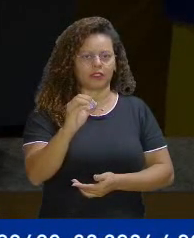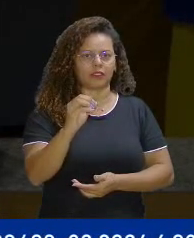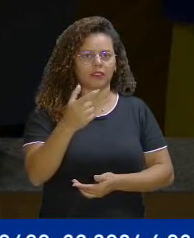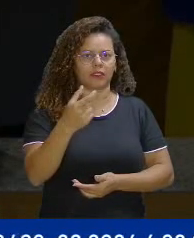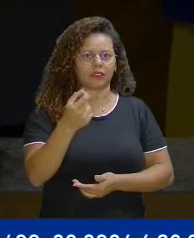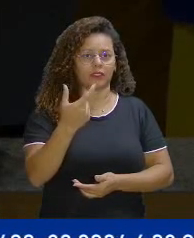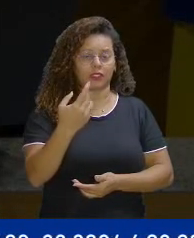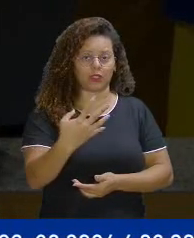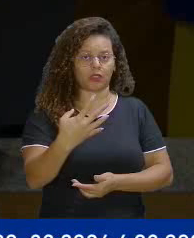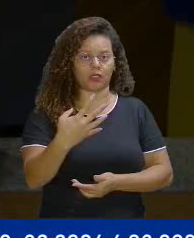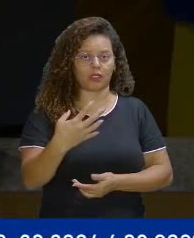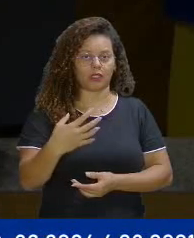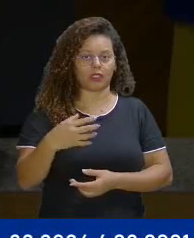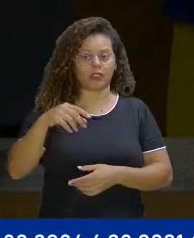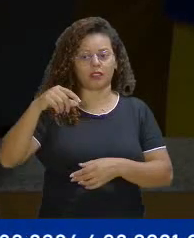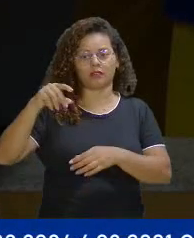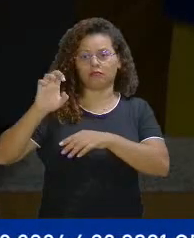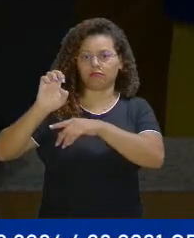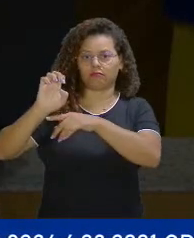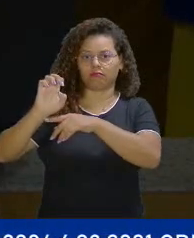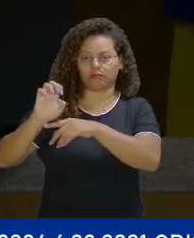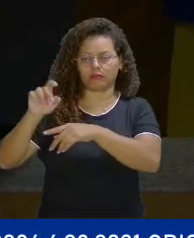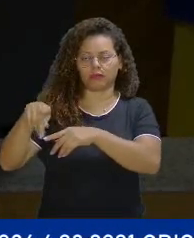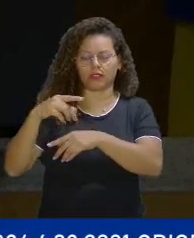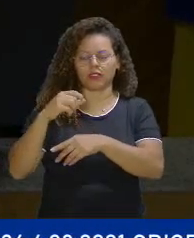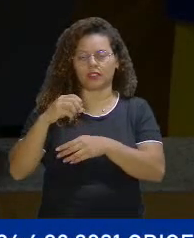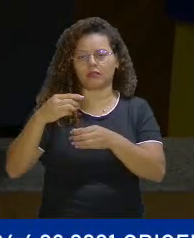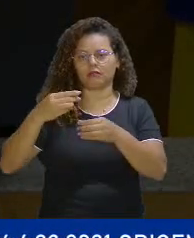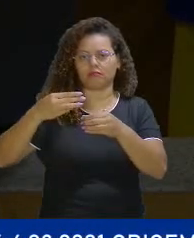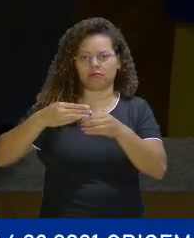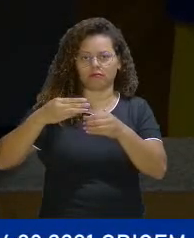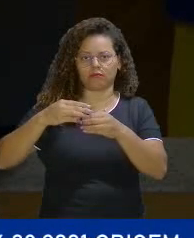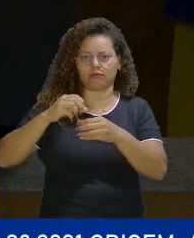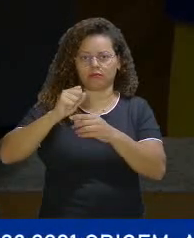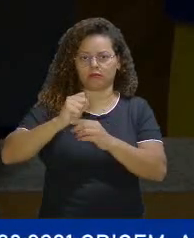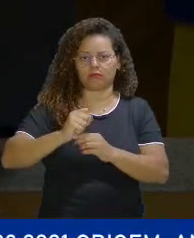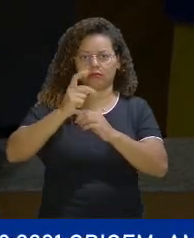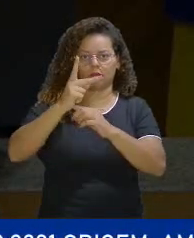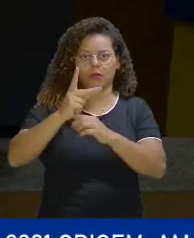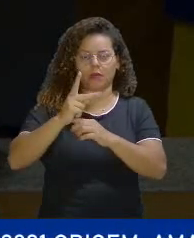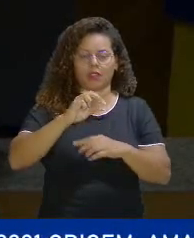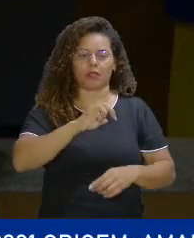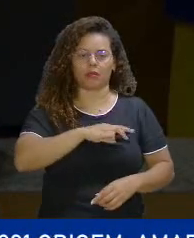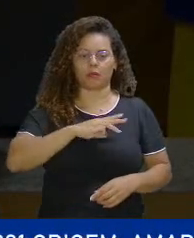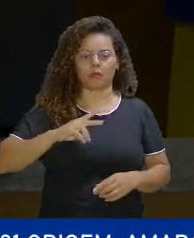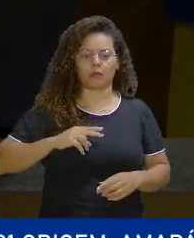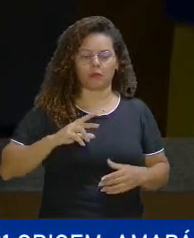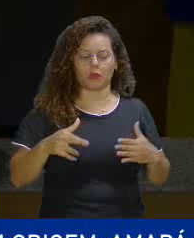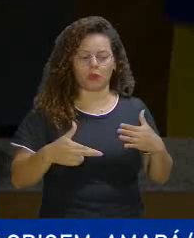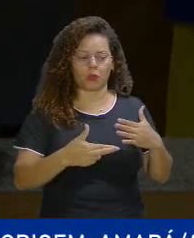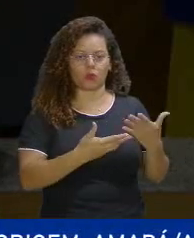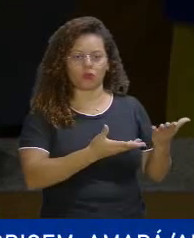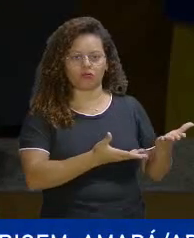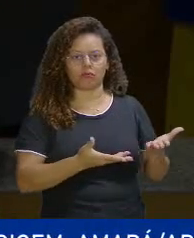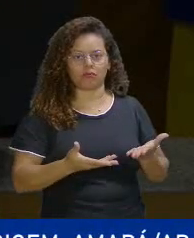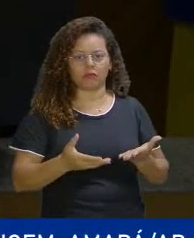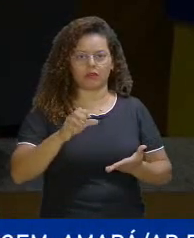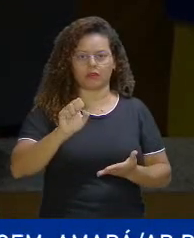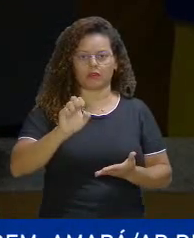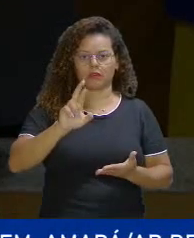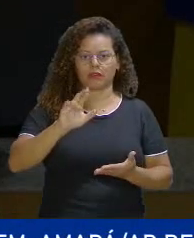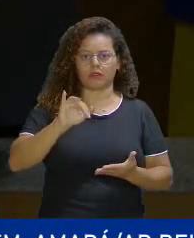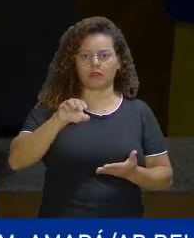0600-400-2024, origem Amapá. O relator é o juiz Anselmo Gonçalves, recorrente Ministério Público Eleitoral e recorrido Érico